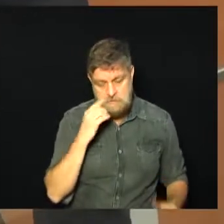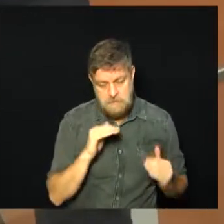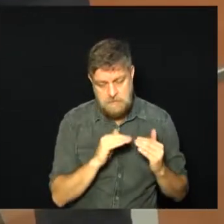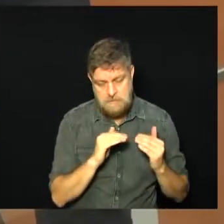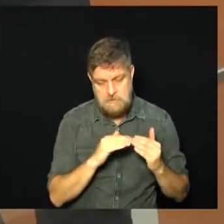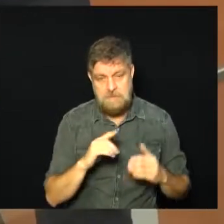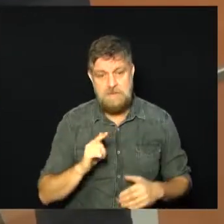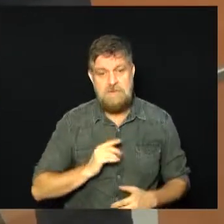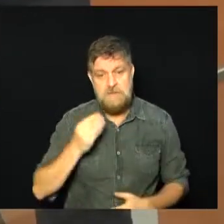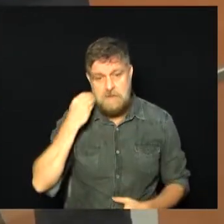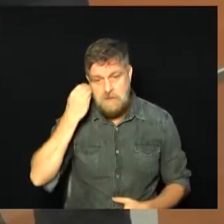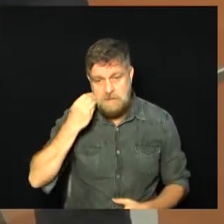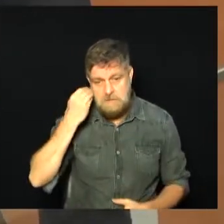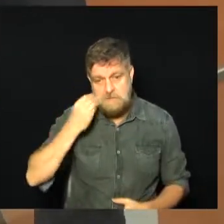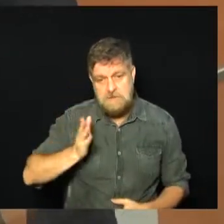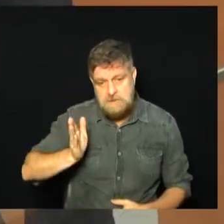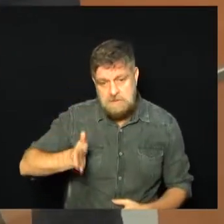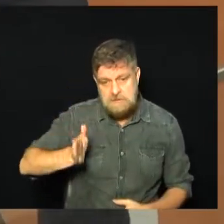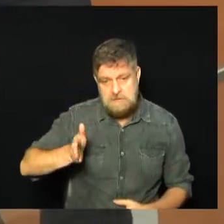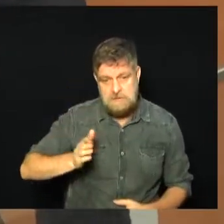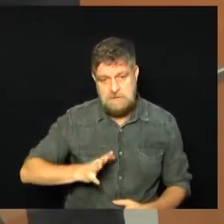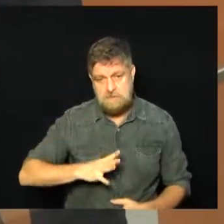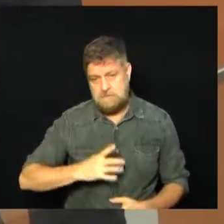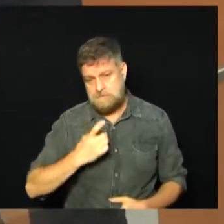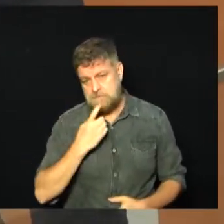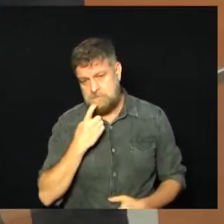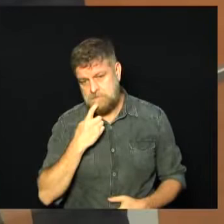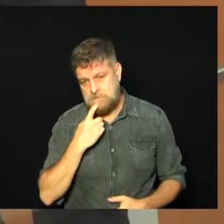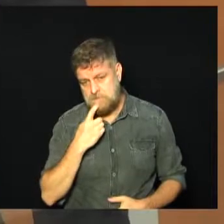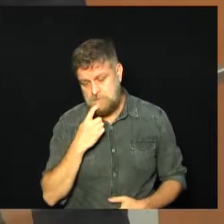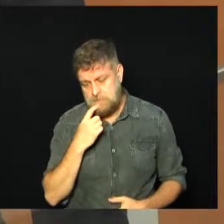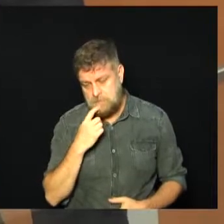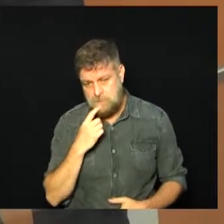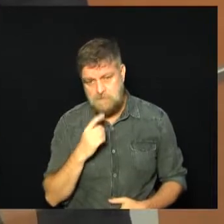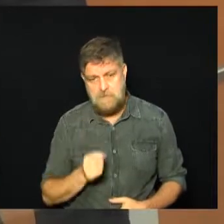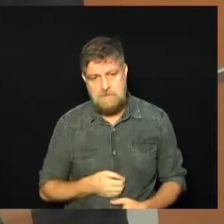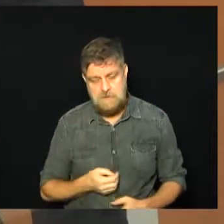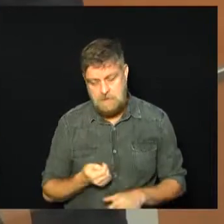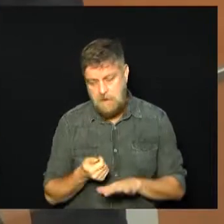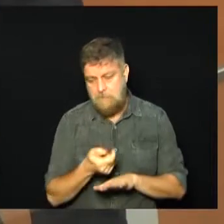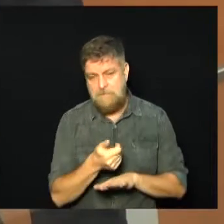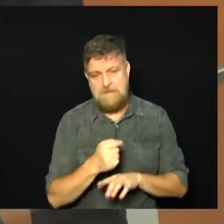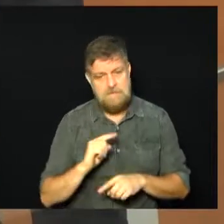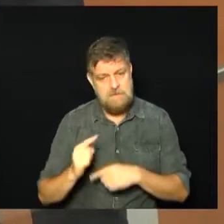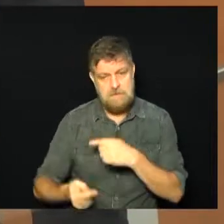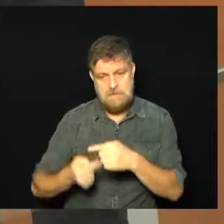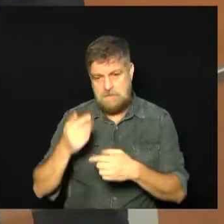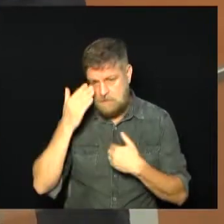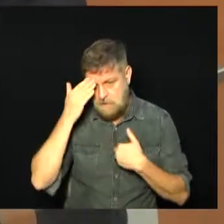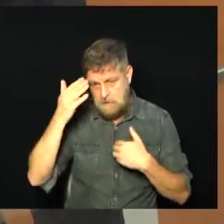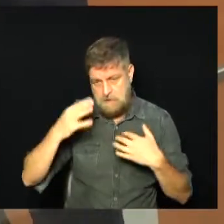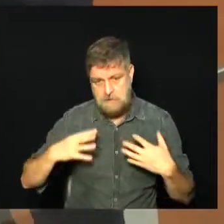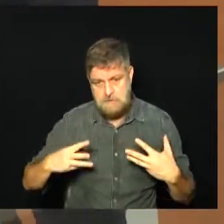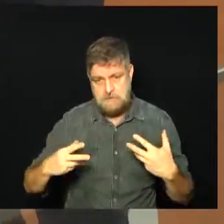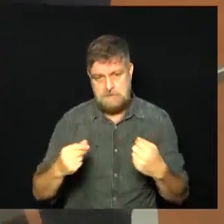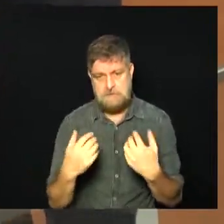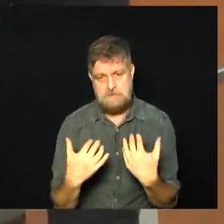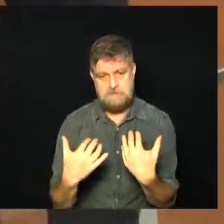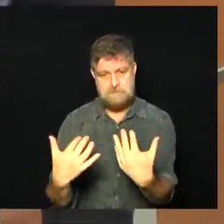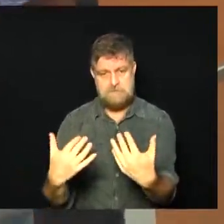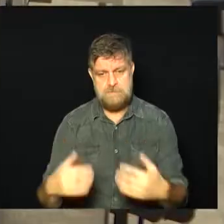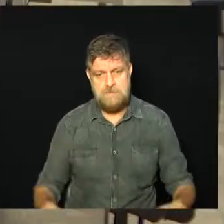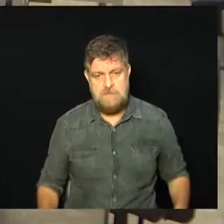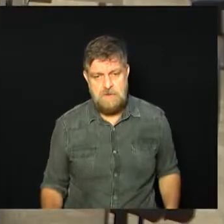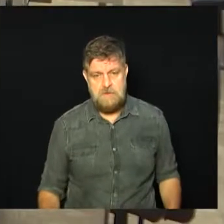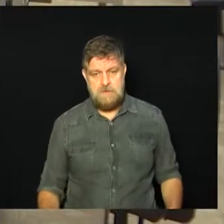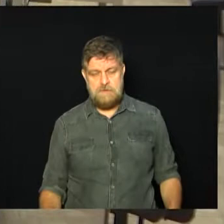temos a experiência e para Campinas só vai trazer mais benefício. Agradeço a todos. Obrigado,